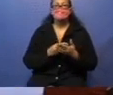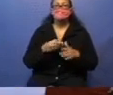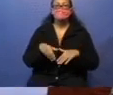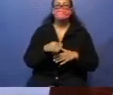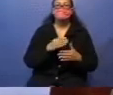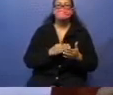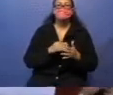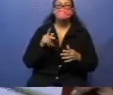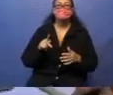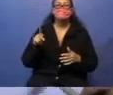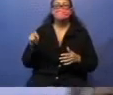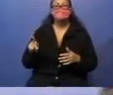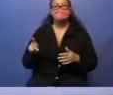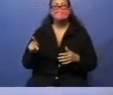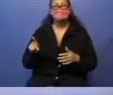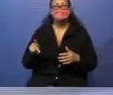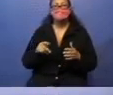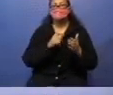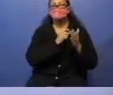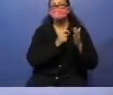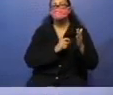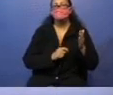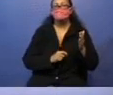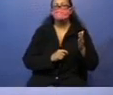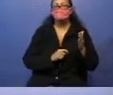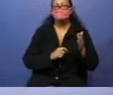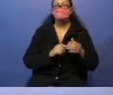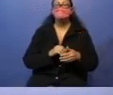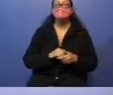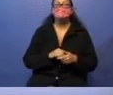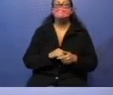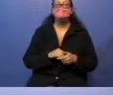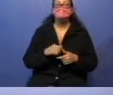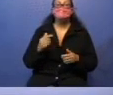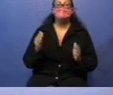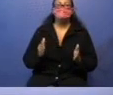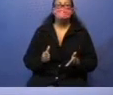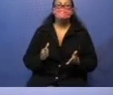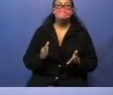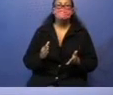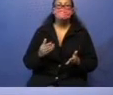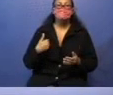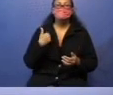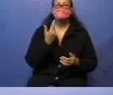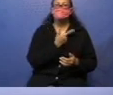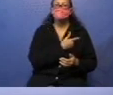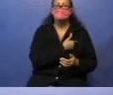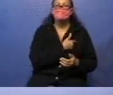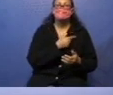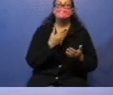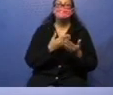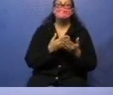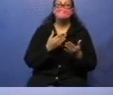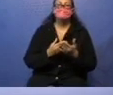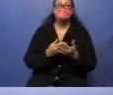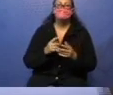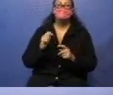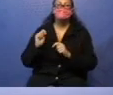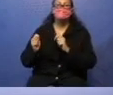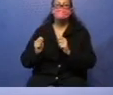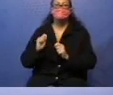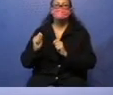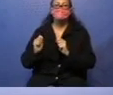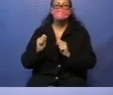professores colocam o que vai ser feito no dia. Hoje nós vamos estudar Higiene e Segurança Alimentar,